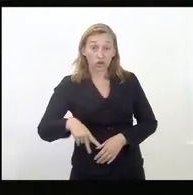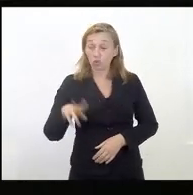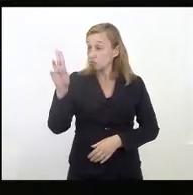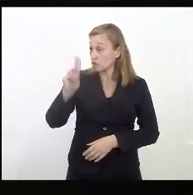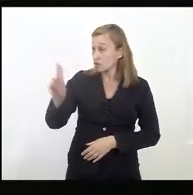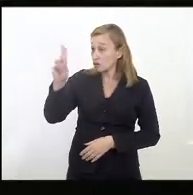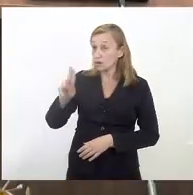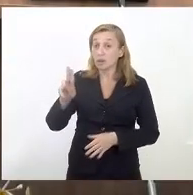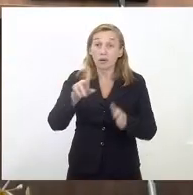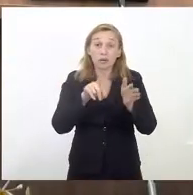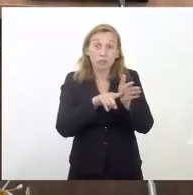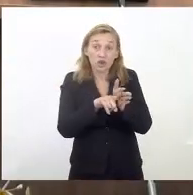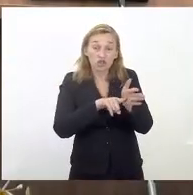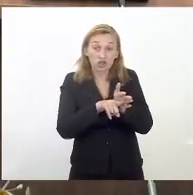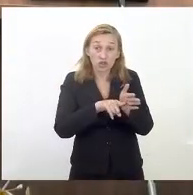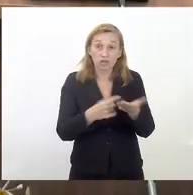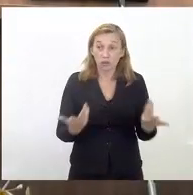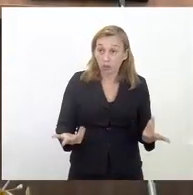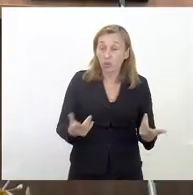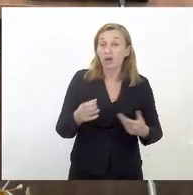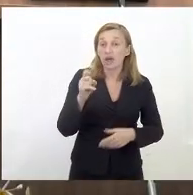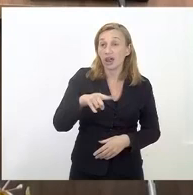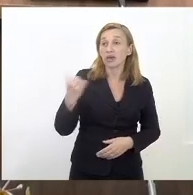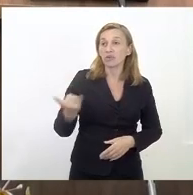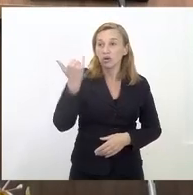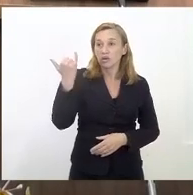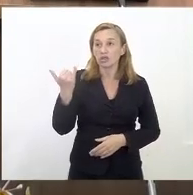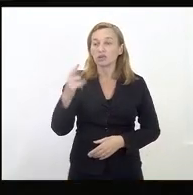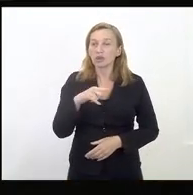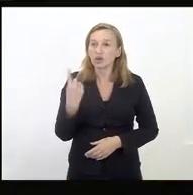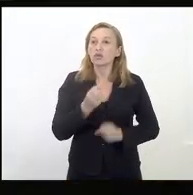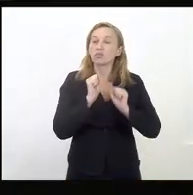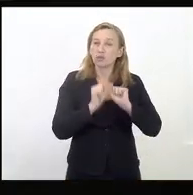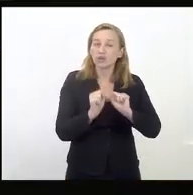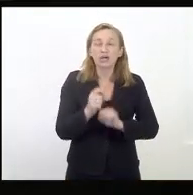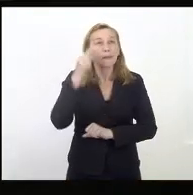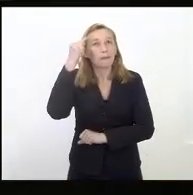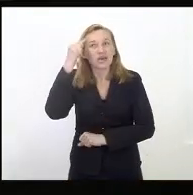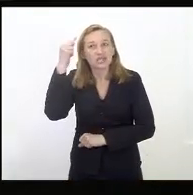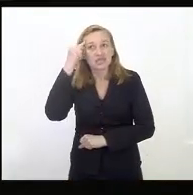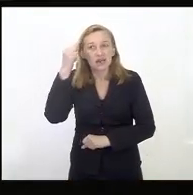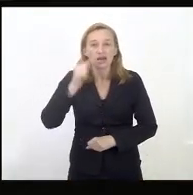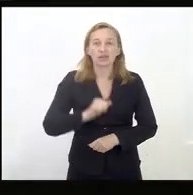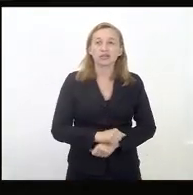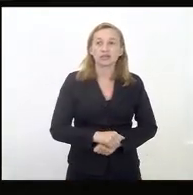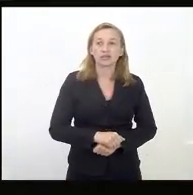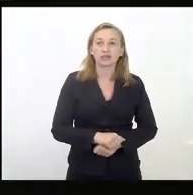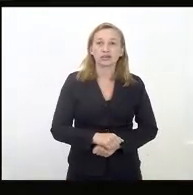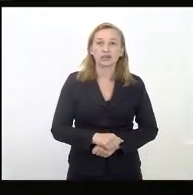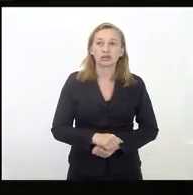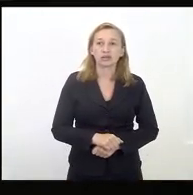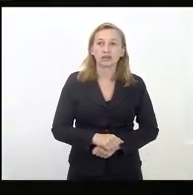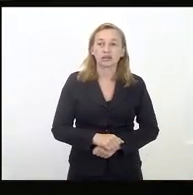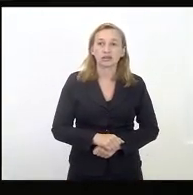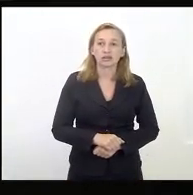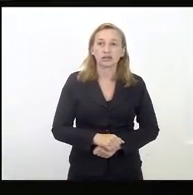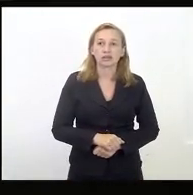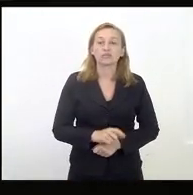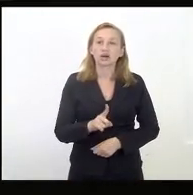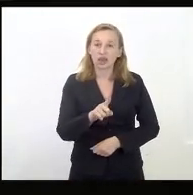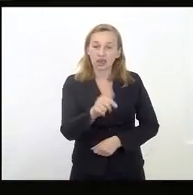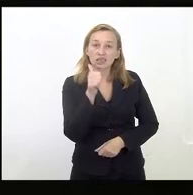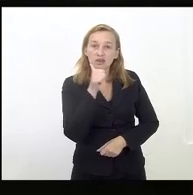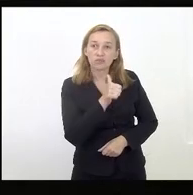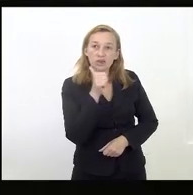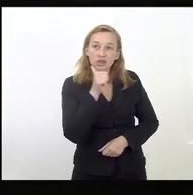pesquisador é de suma importância para que a gente possa pensar ou oportunidades para essas